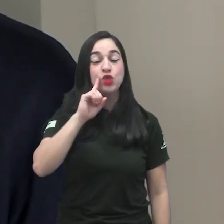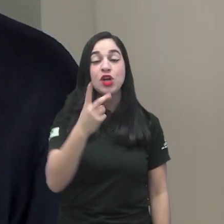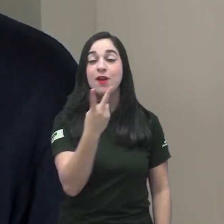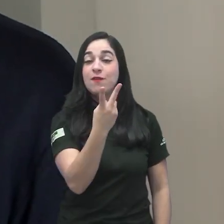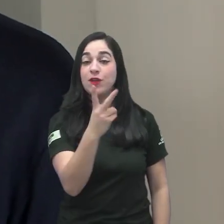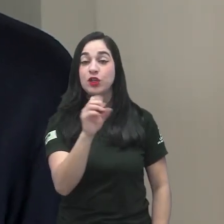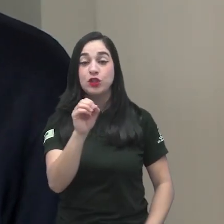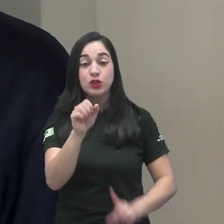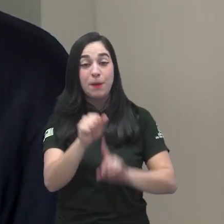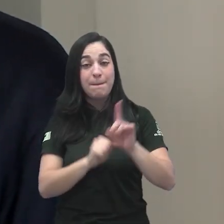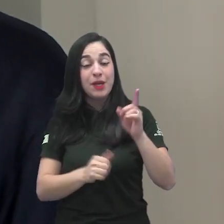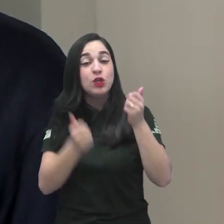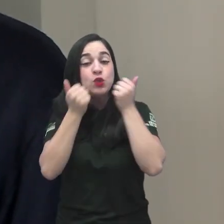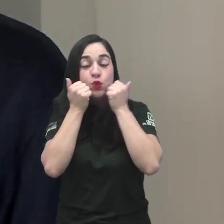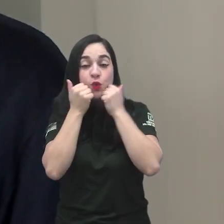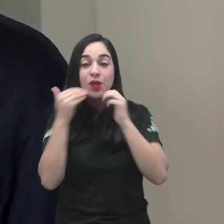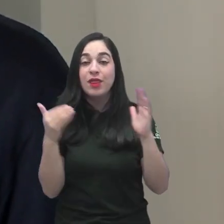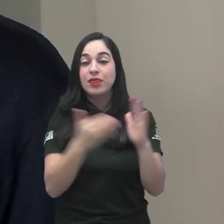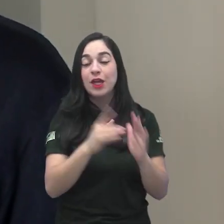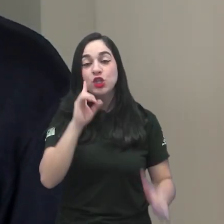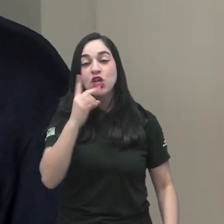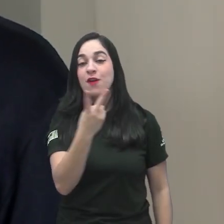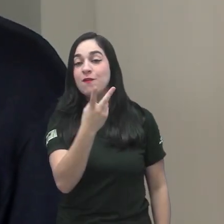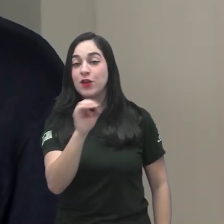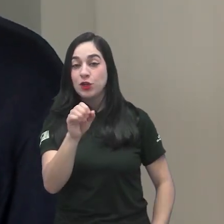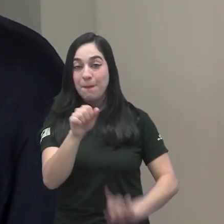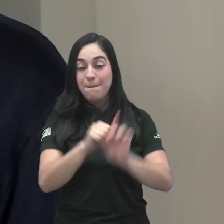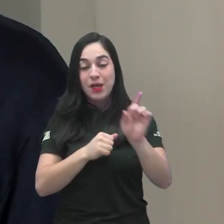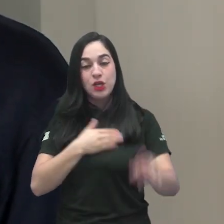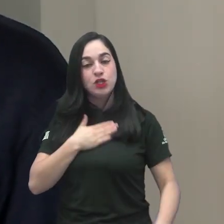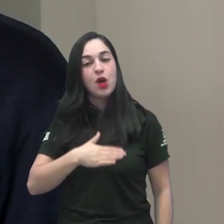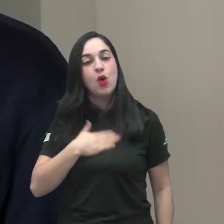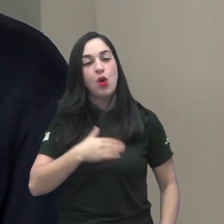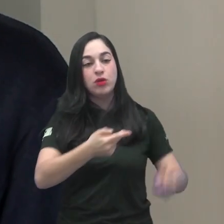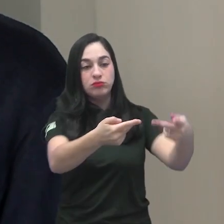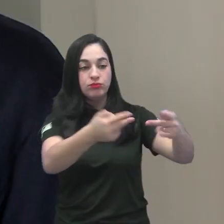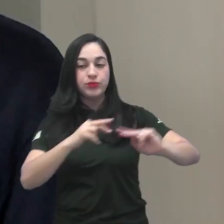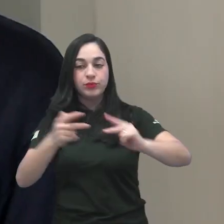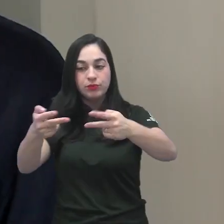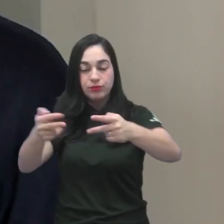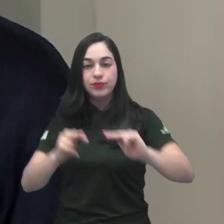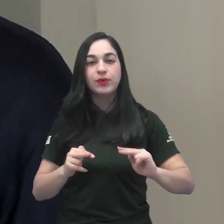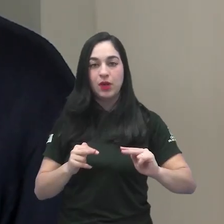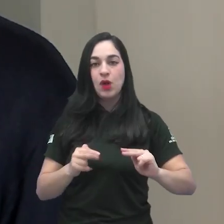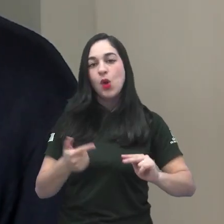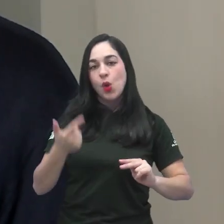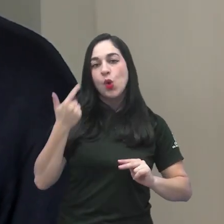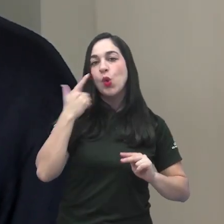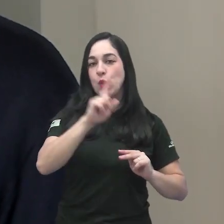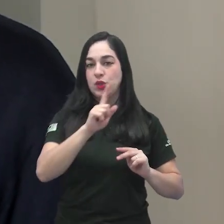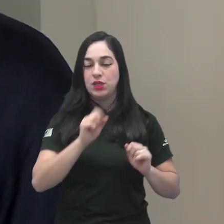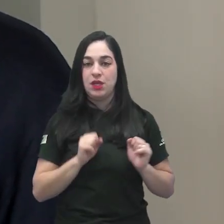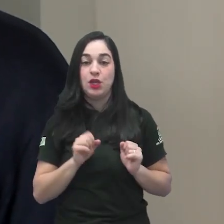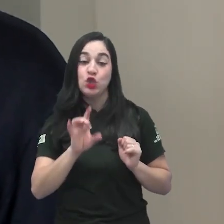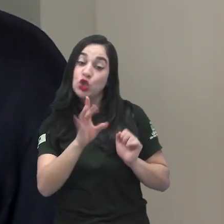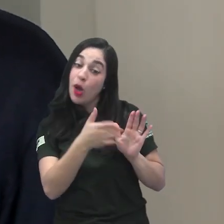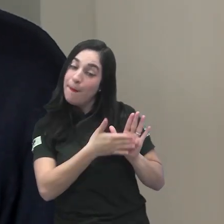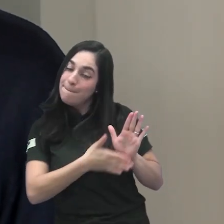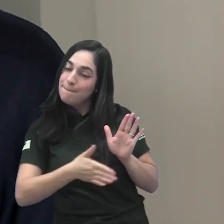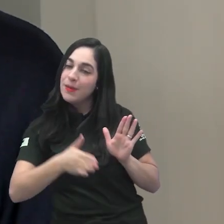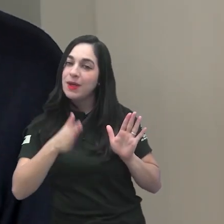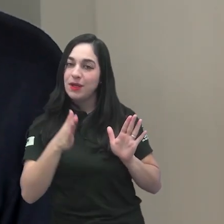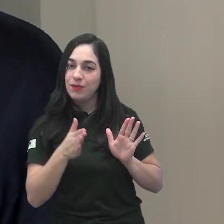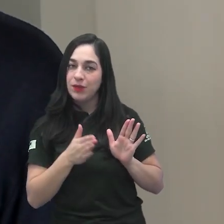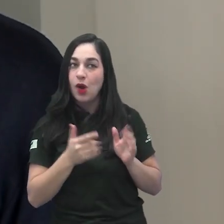de julho a 20 de agosto é o que nós chamamos de transferência temporária do título de eleitor. Então, aquelas pessoas que têm